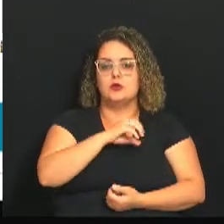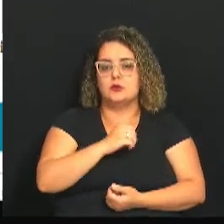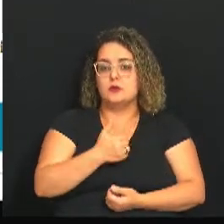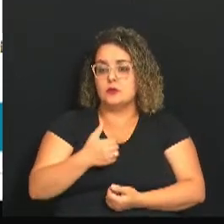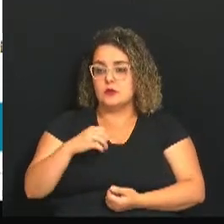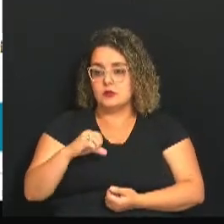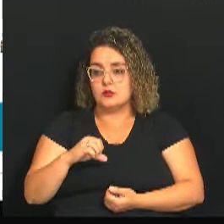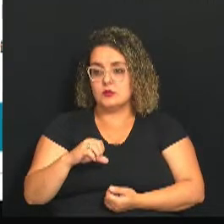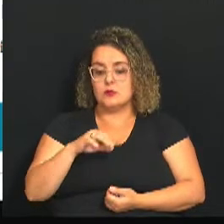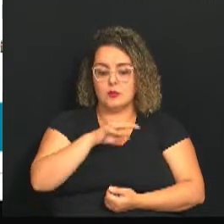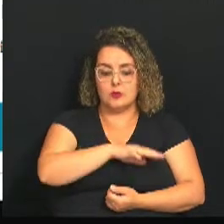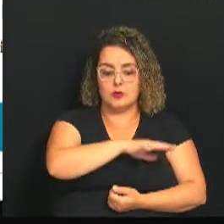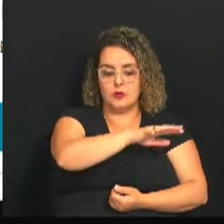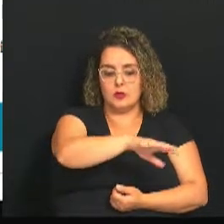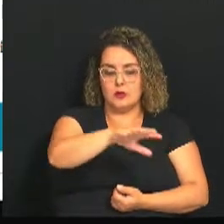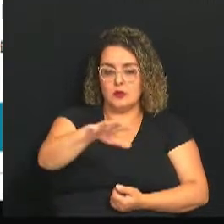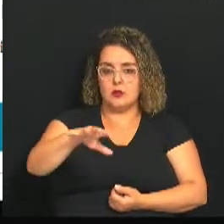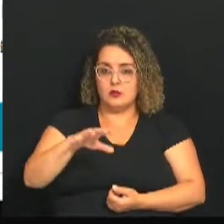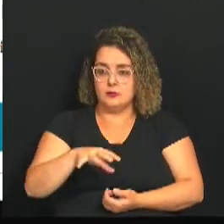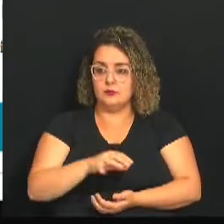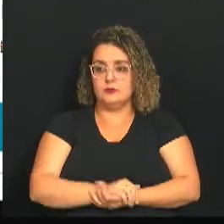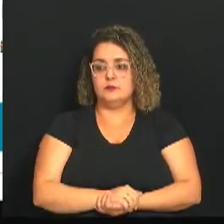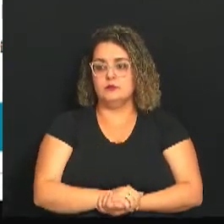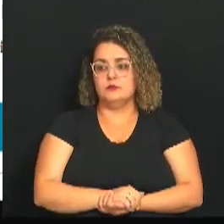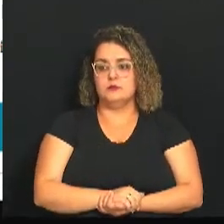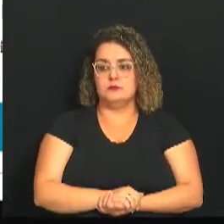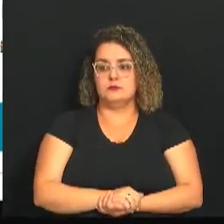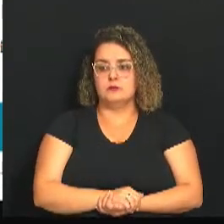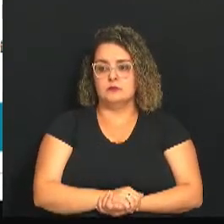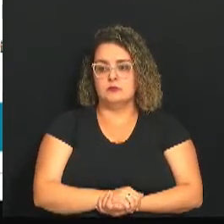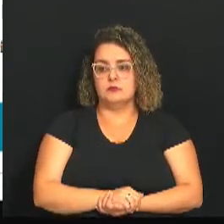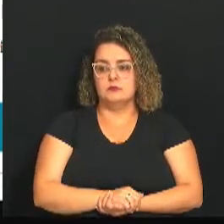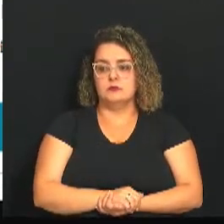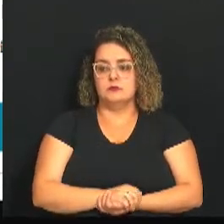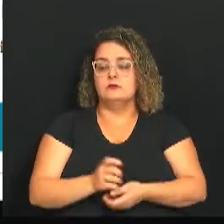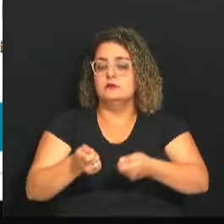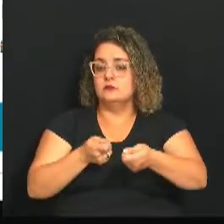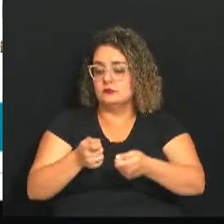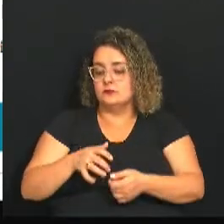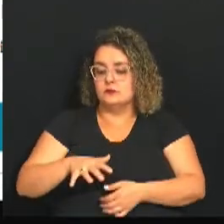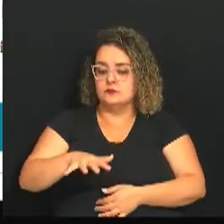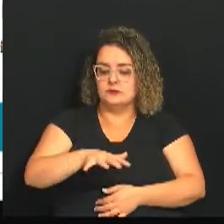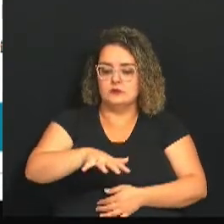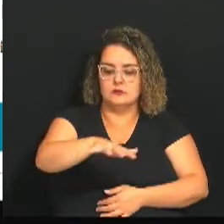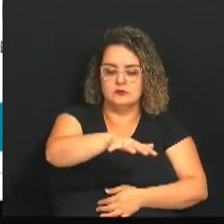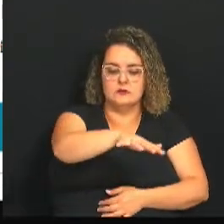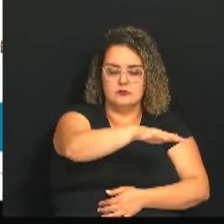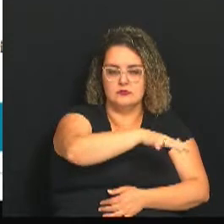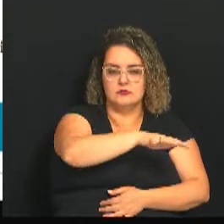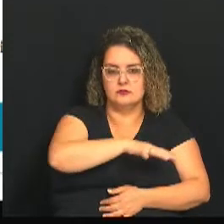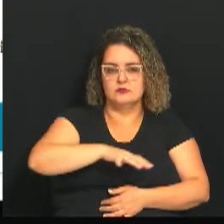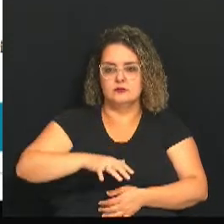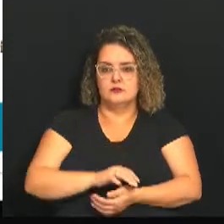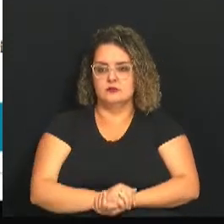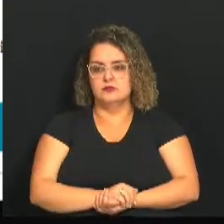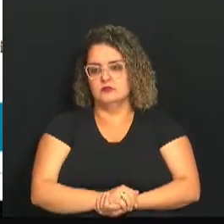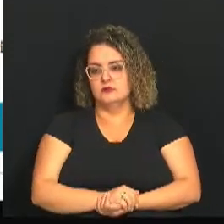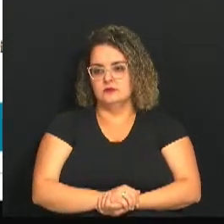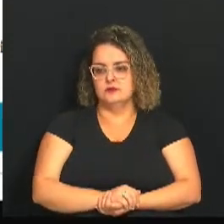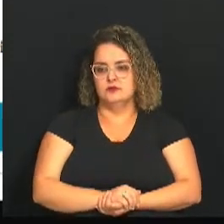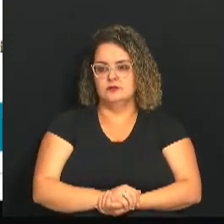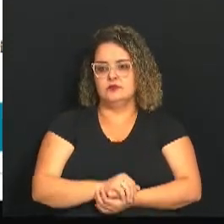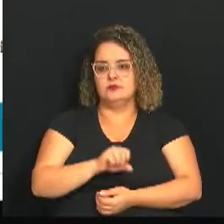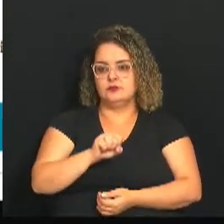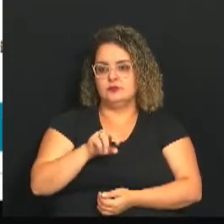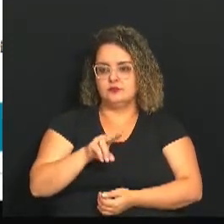região, e ponderado também pela área, né, de cada região. Então, a gente tem aqui a região sudoeste e a